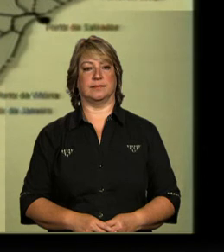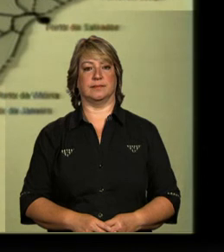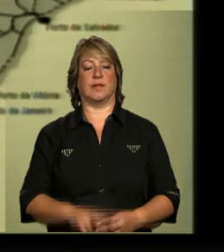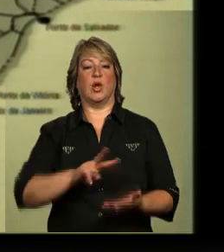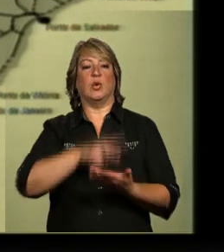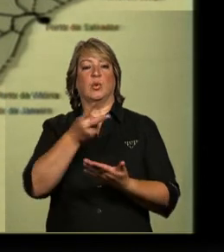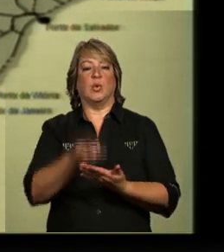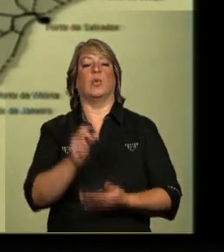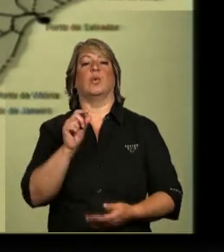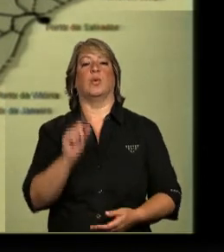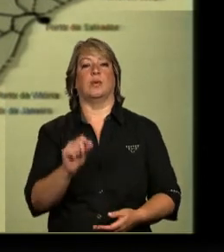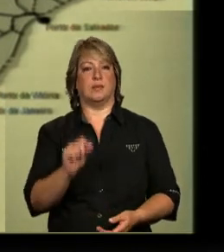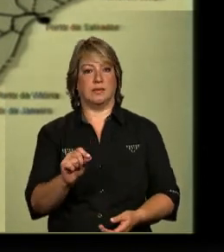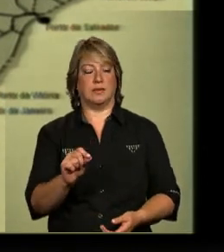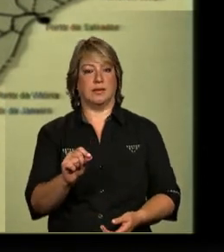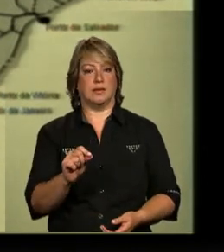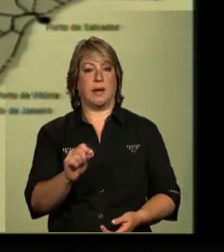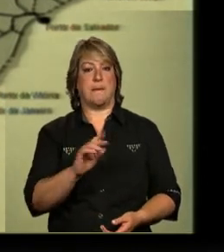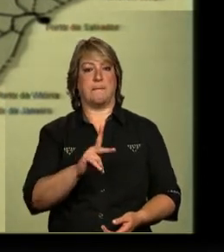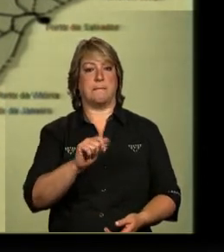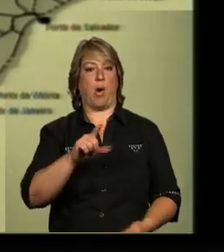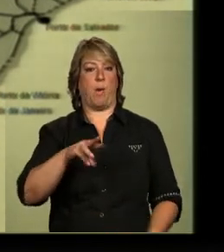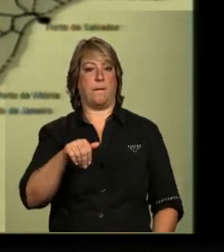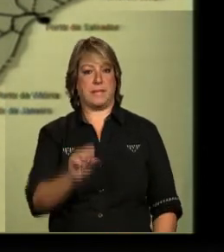com a duplicação entre Palmas